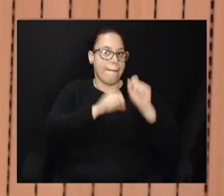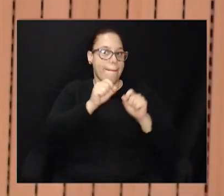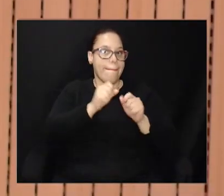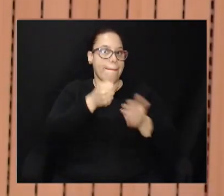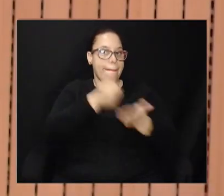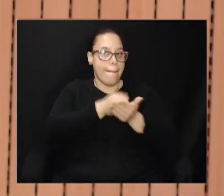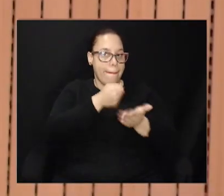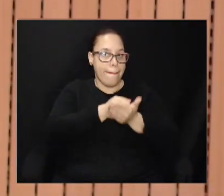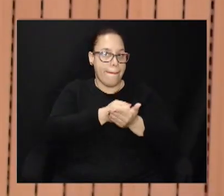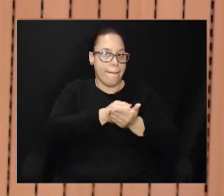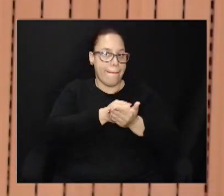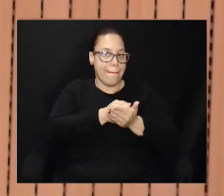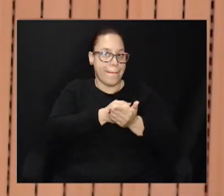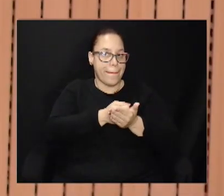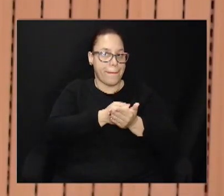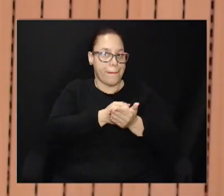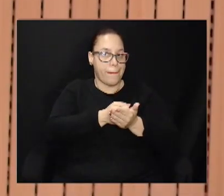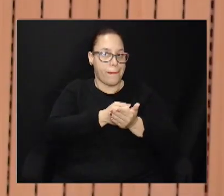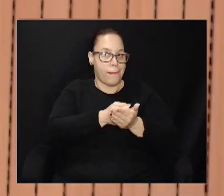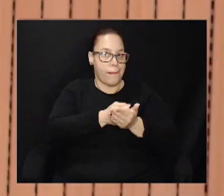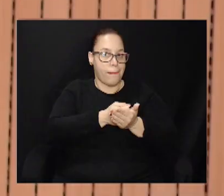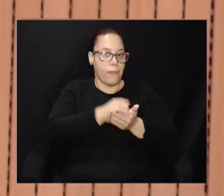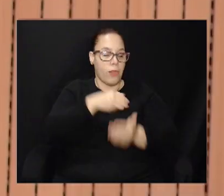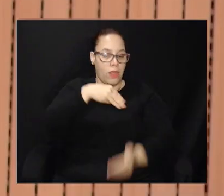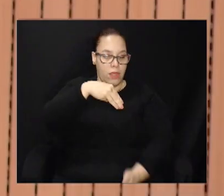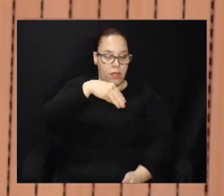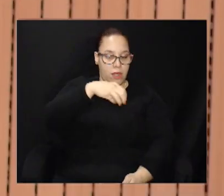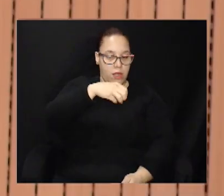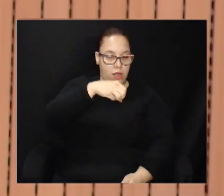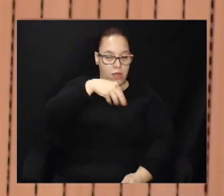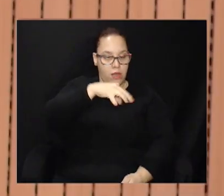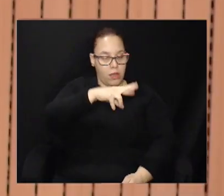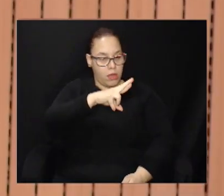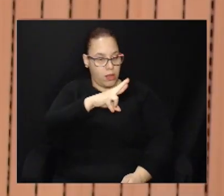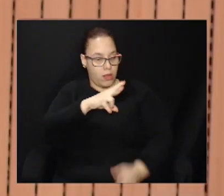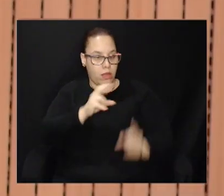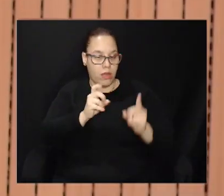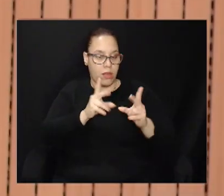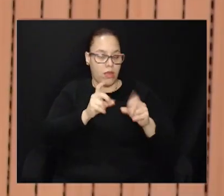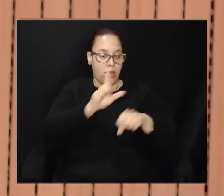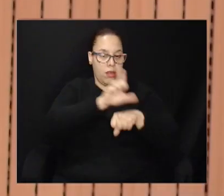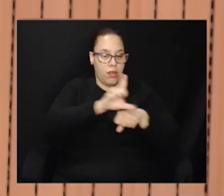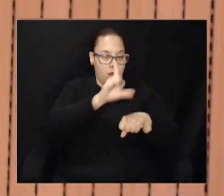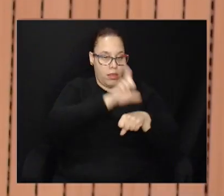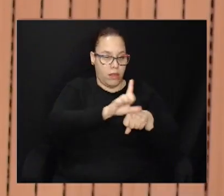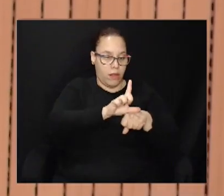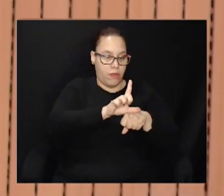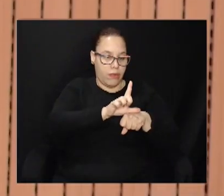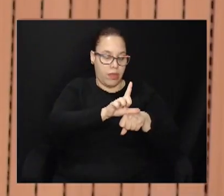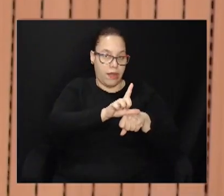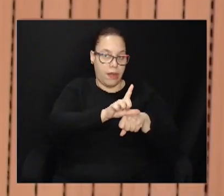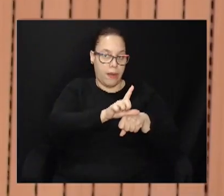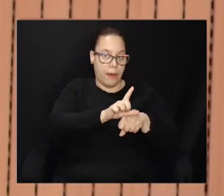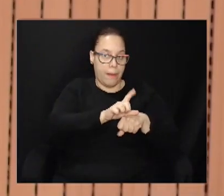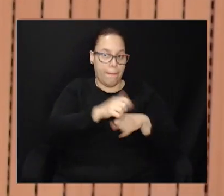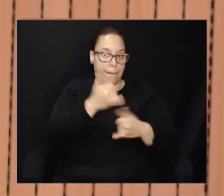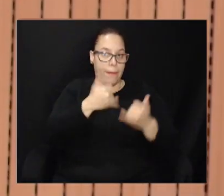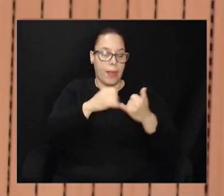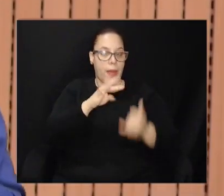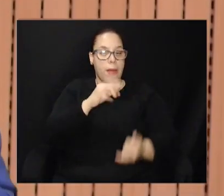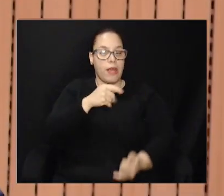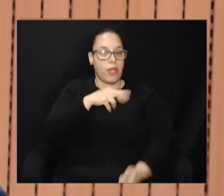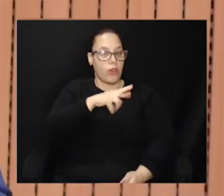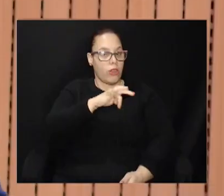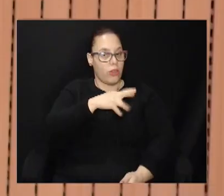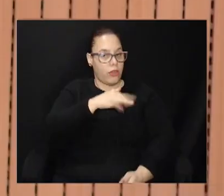a permanência de monitor nos estabelecimentos comerciais que disponibilizam brinquedoteca para as crianças